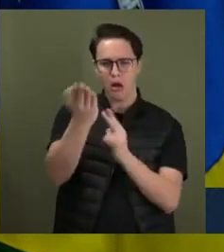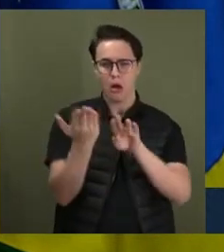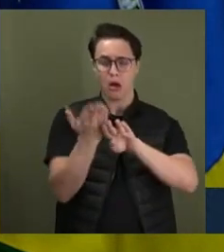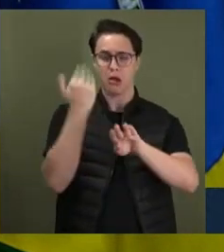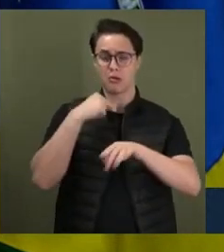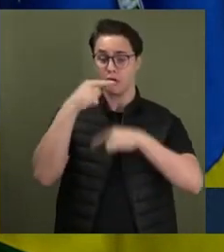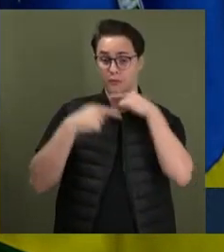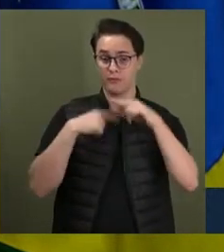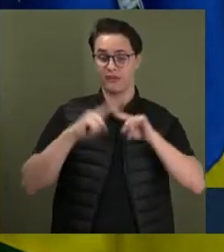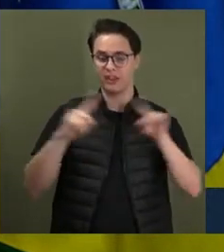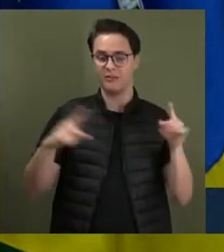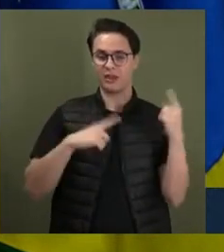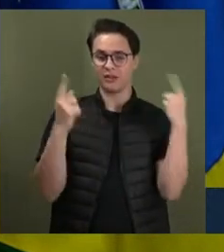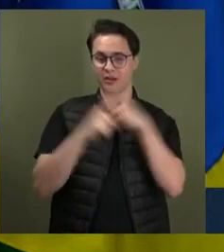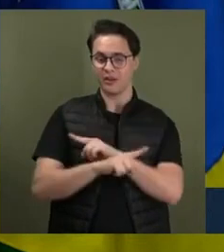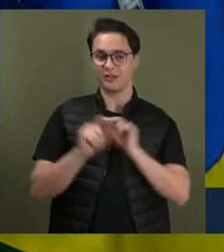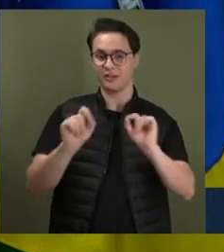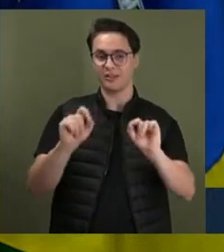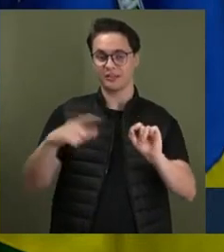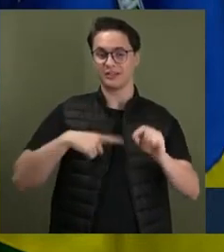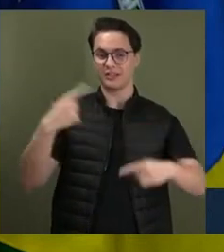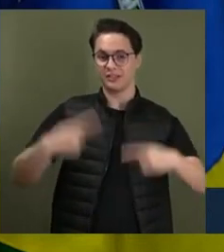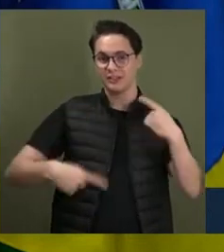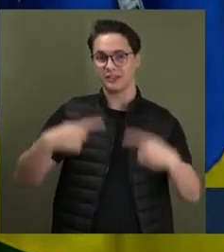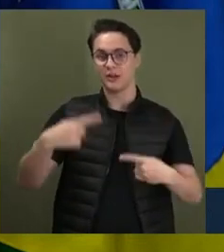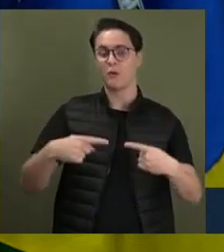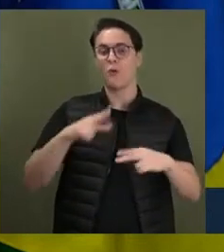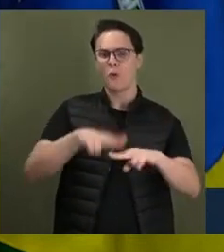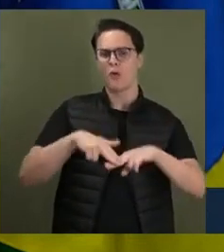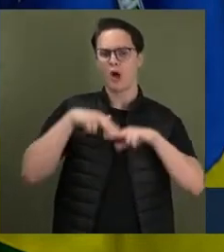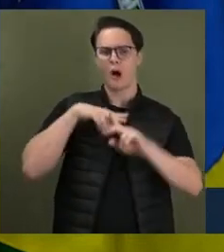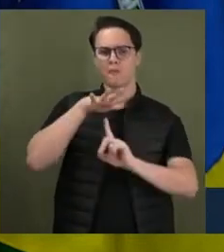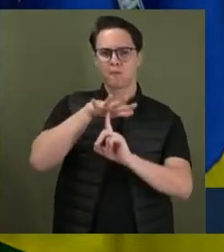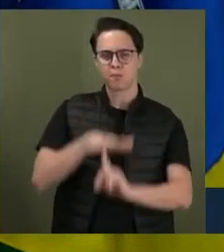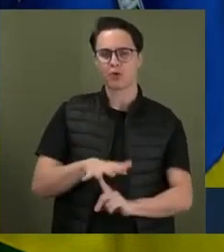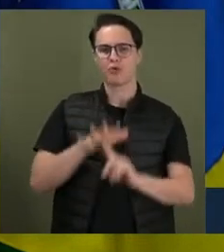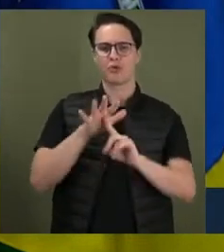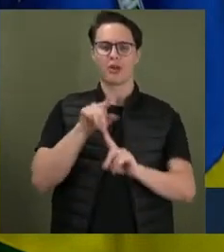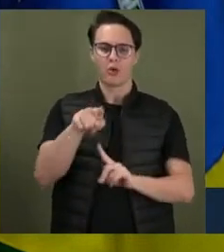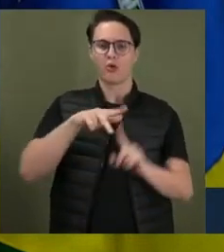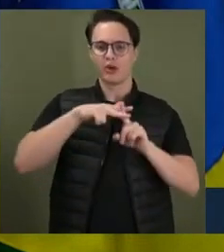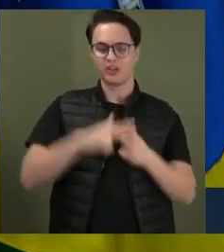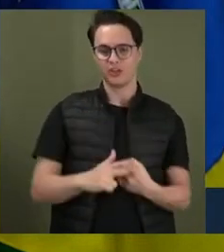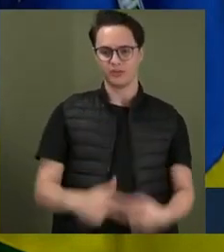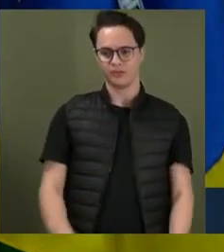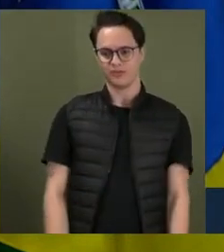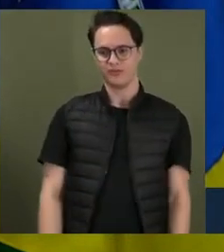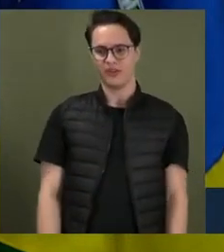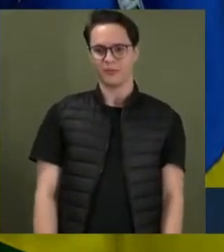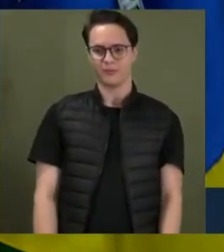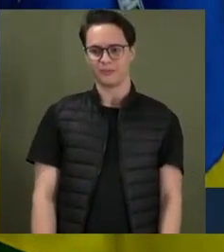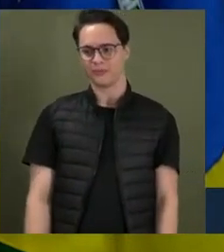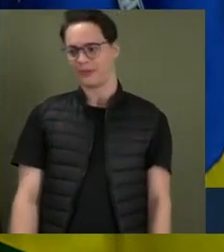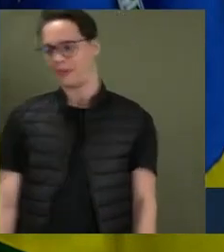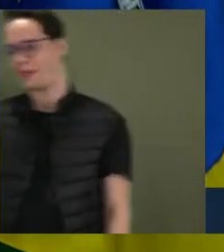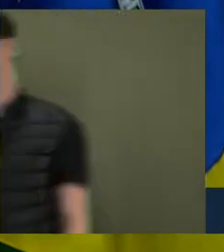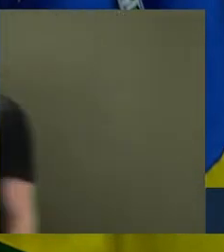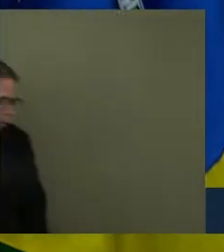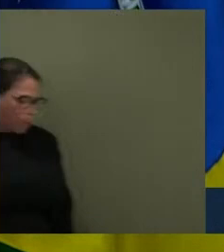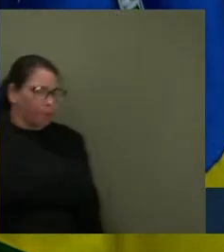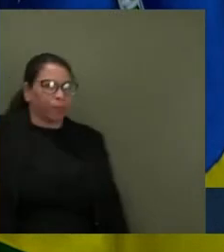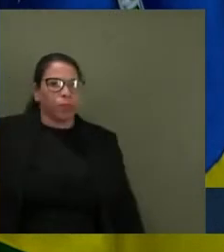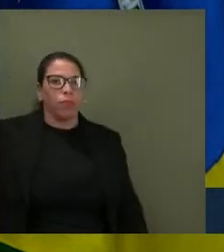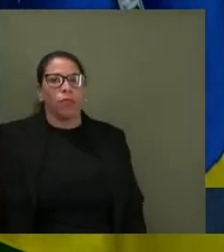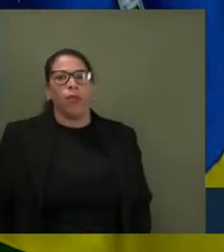pelo contrário, pela ampla discussão, a fim de que o abuso seja, afinal, corrigido. O Senado da República, que hoje completa